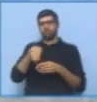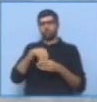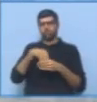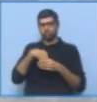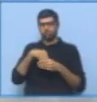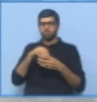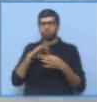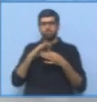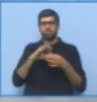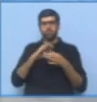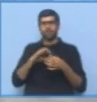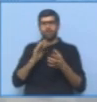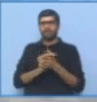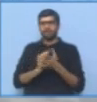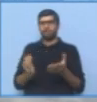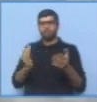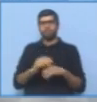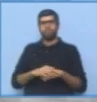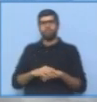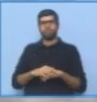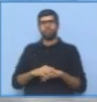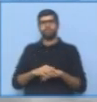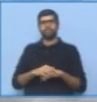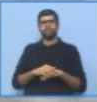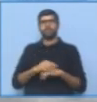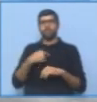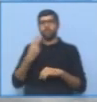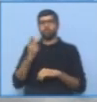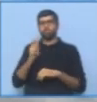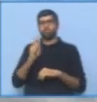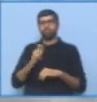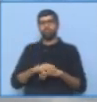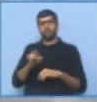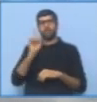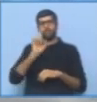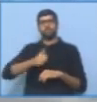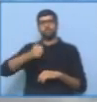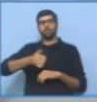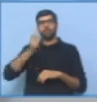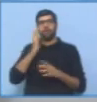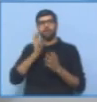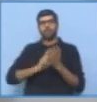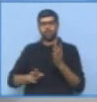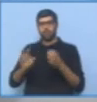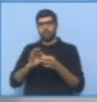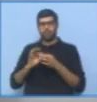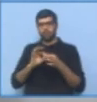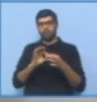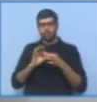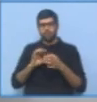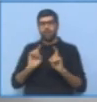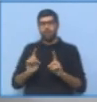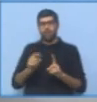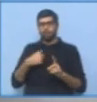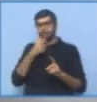de aliança, não é? De casamento. Temos 2 minutos. Isso é fundamental, que é ler a aliança. É impressionante,